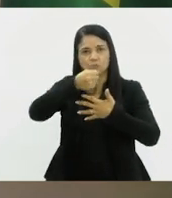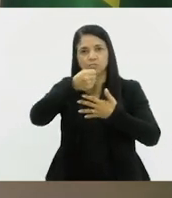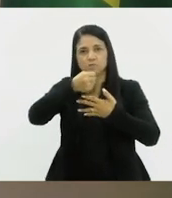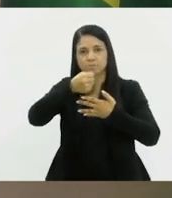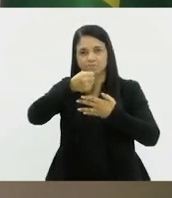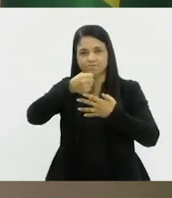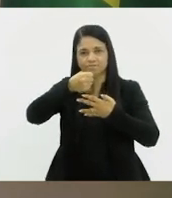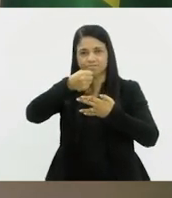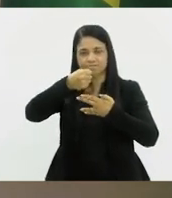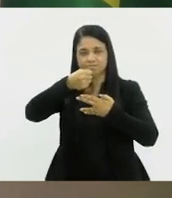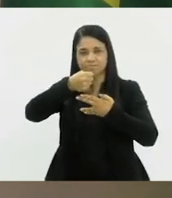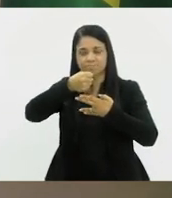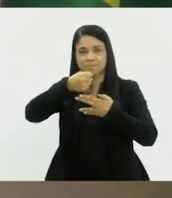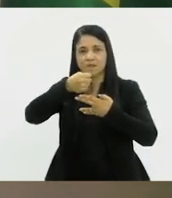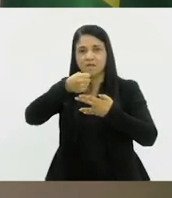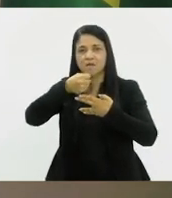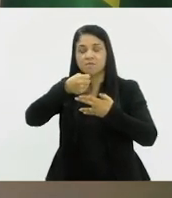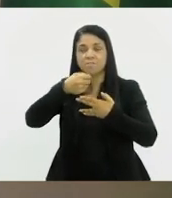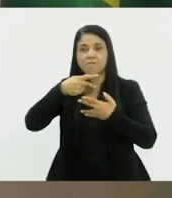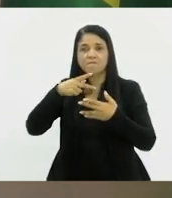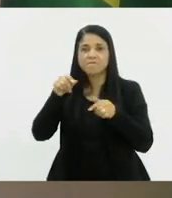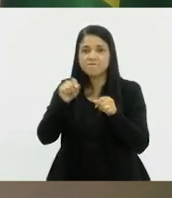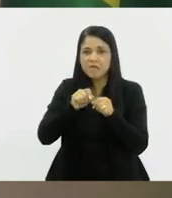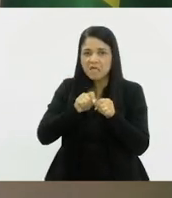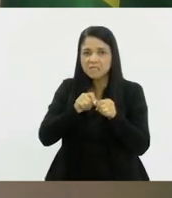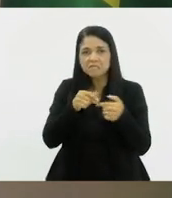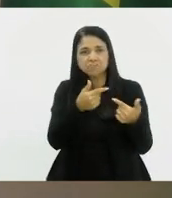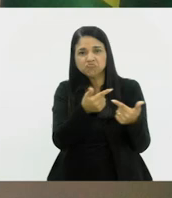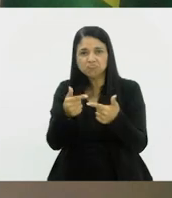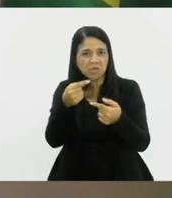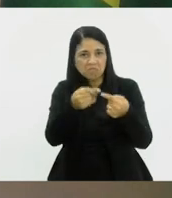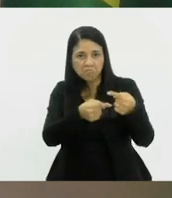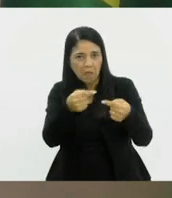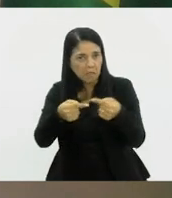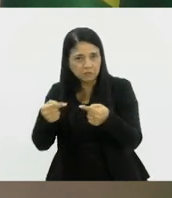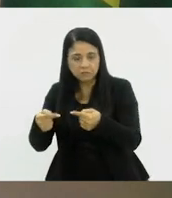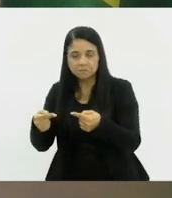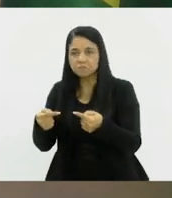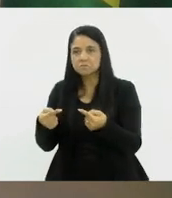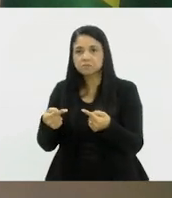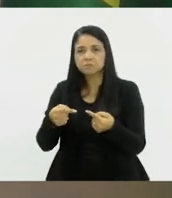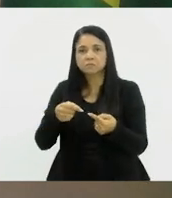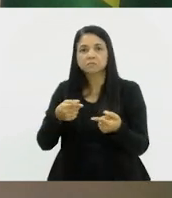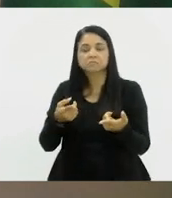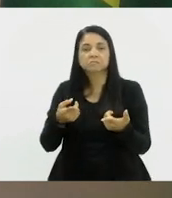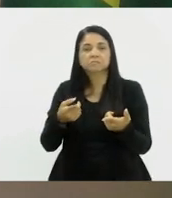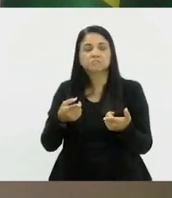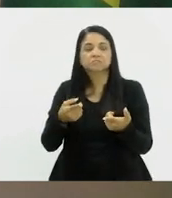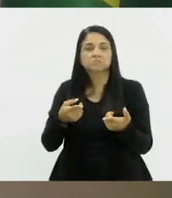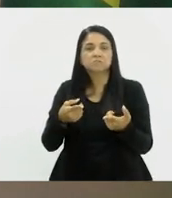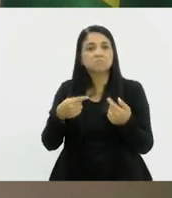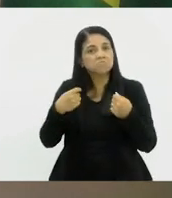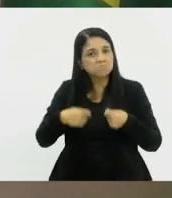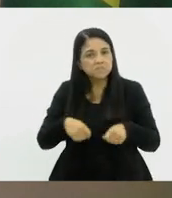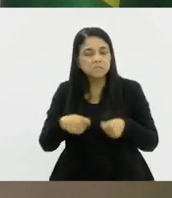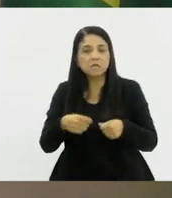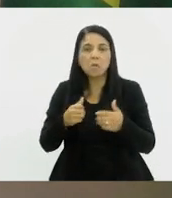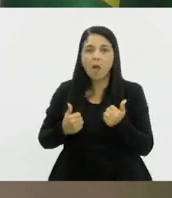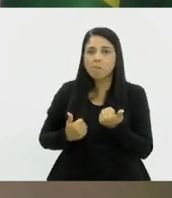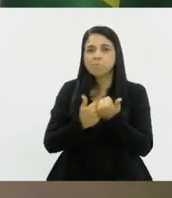falar a toque político tá sem debate e louvável e precisamos